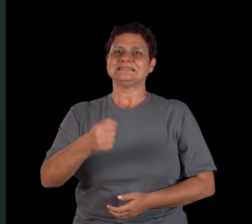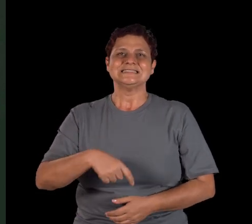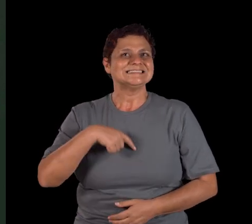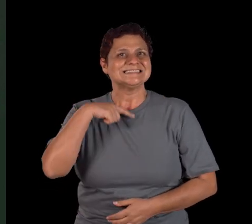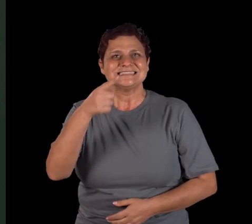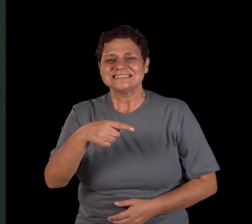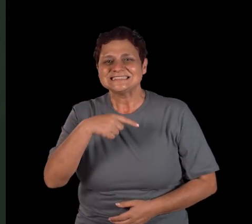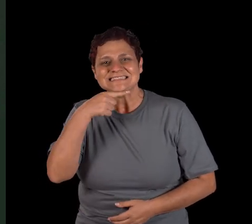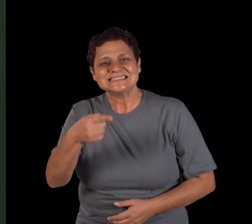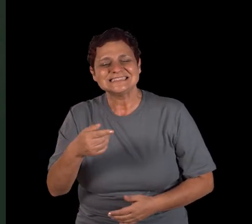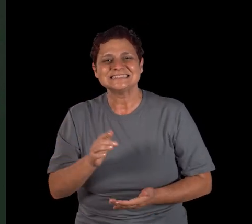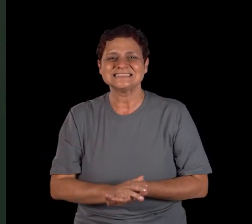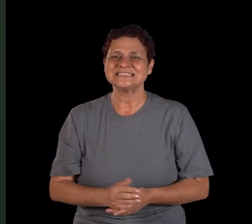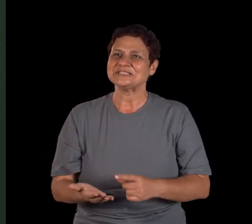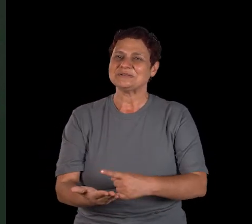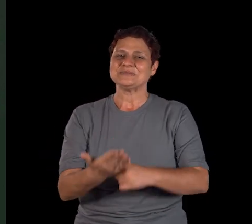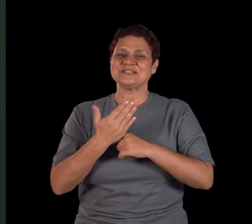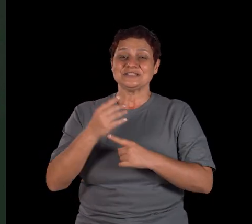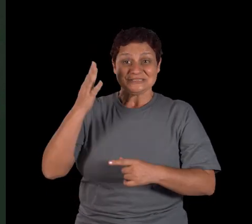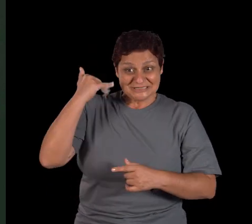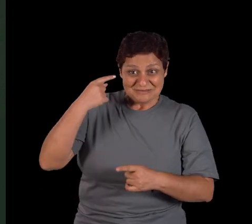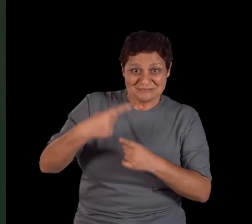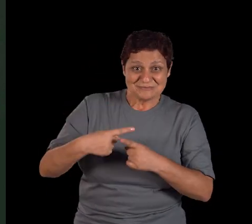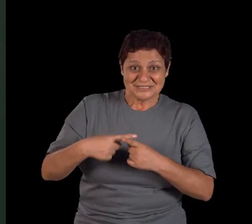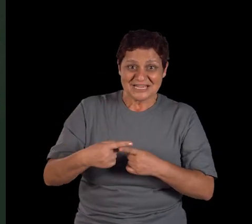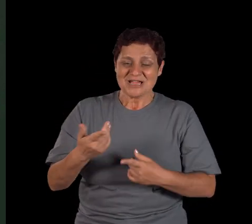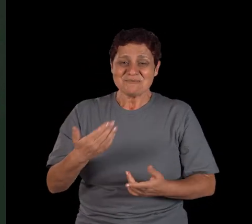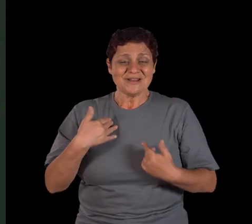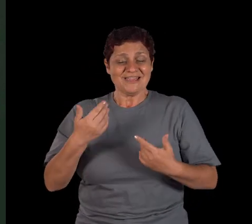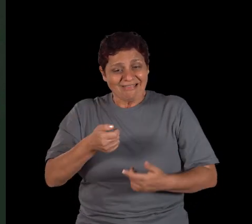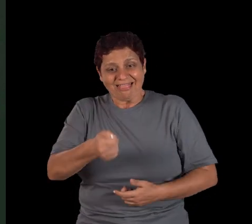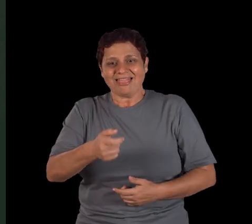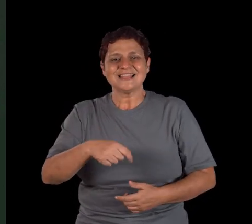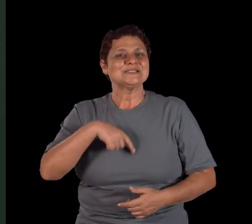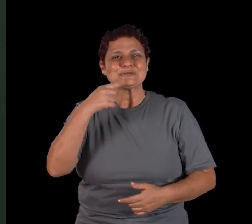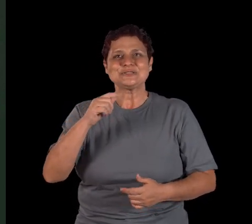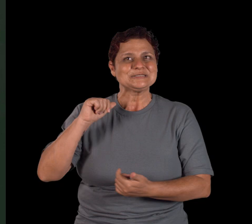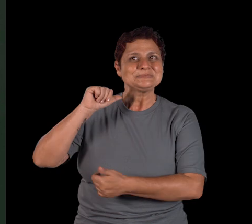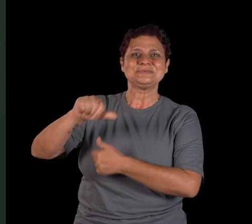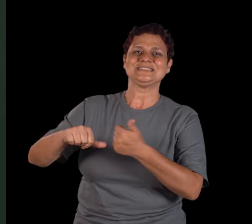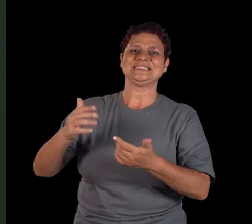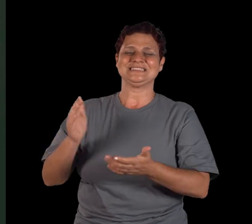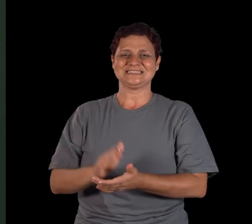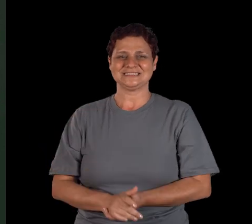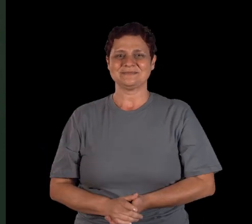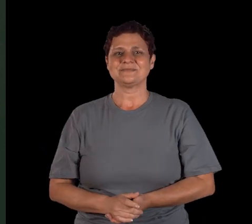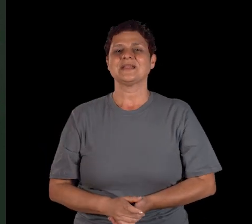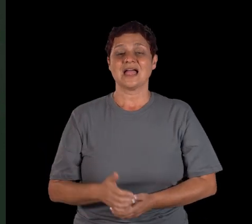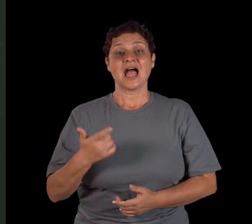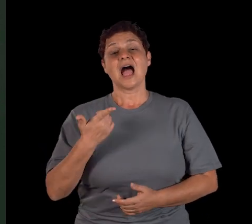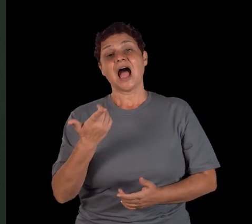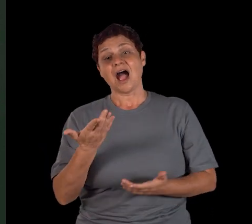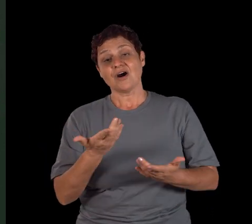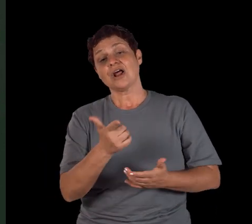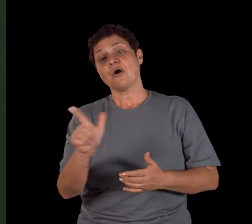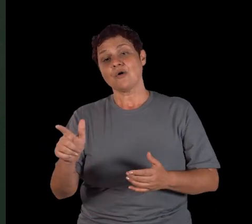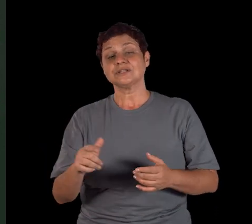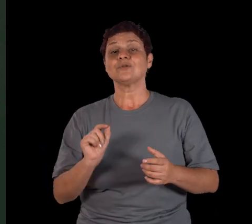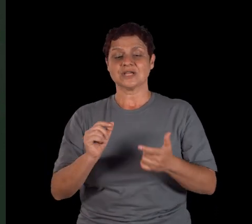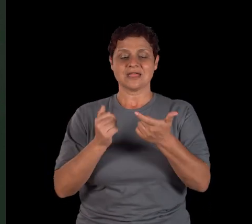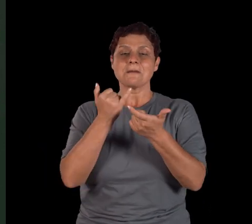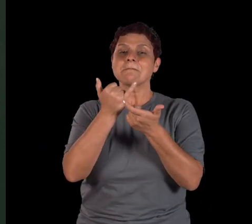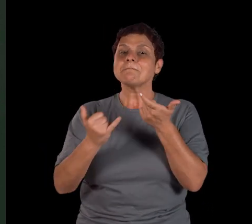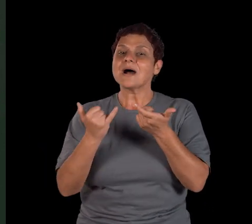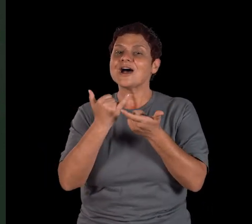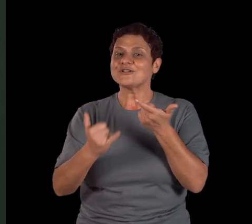não está me ajudando. Por quê? Porque ele insiste em não mudar. Retomando a palavra de paronímias ou